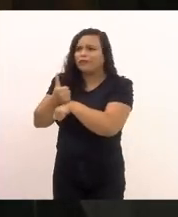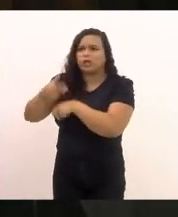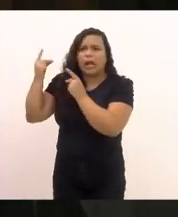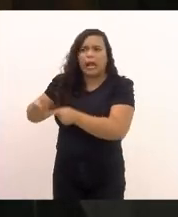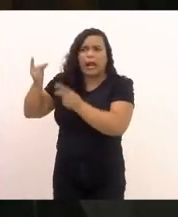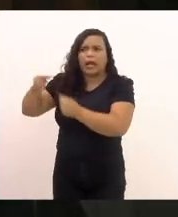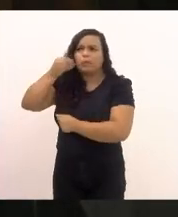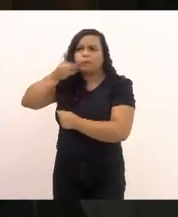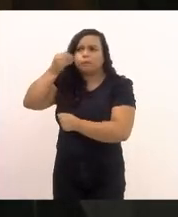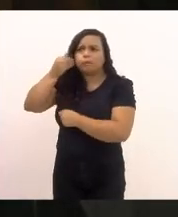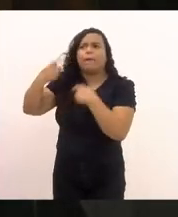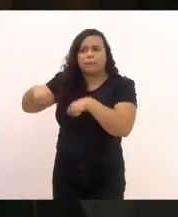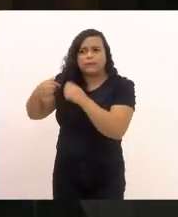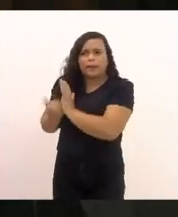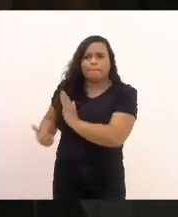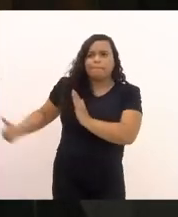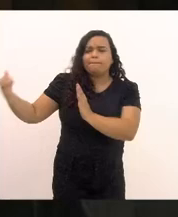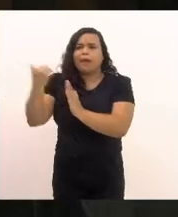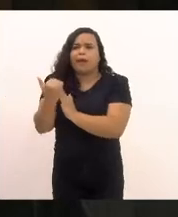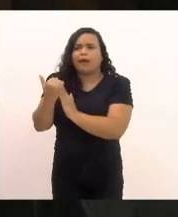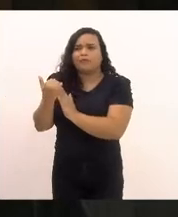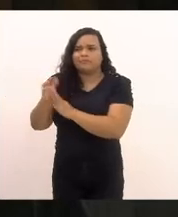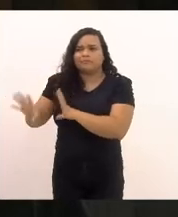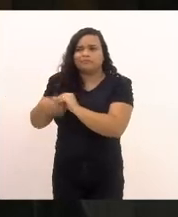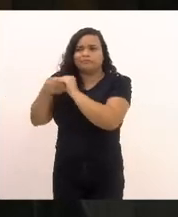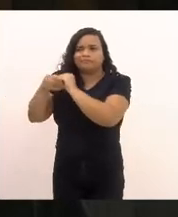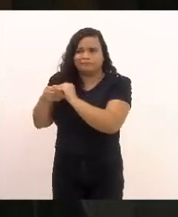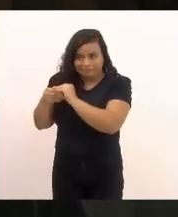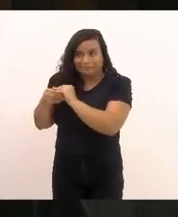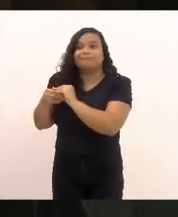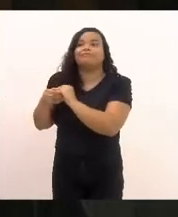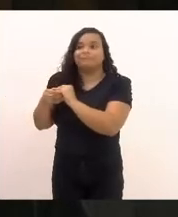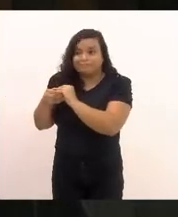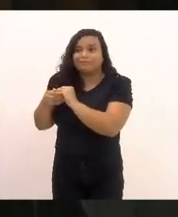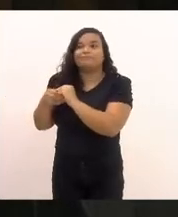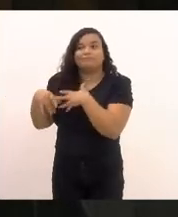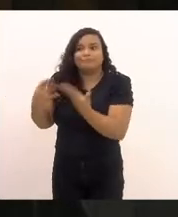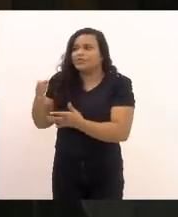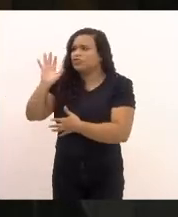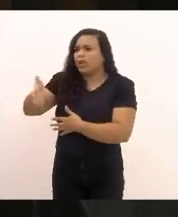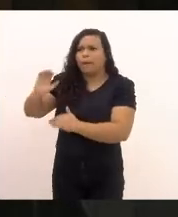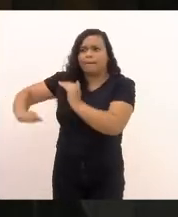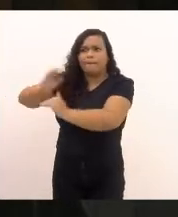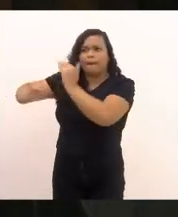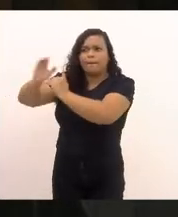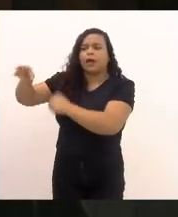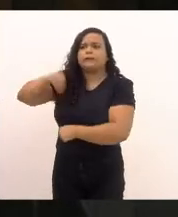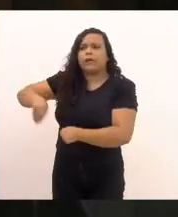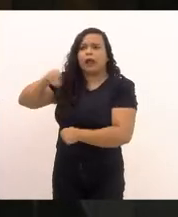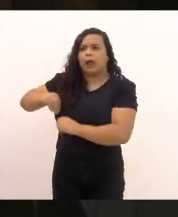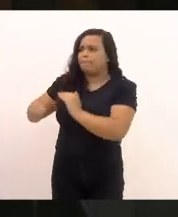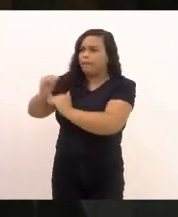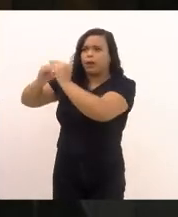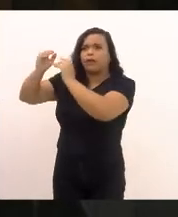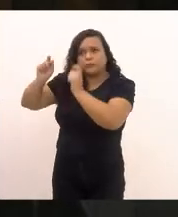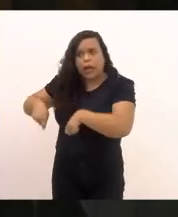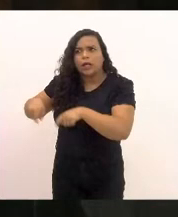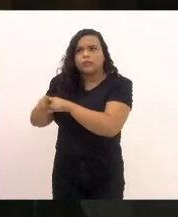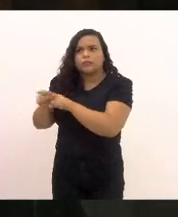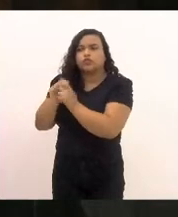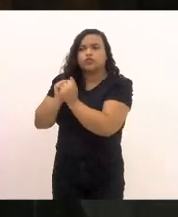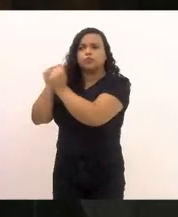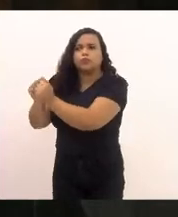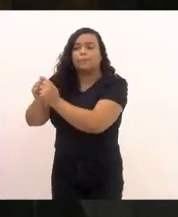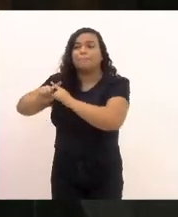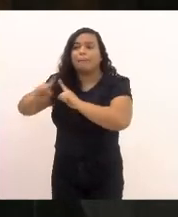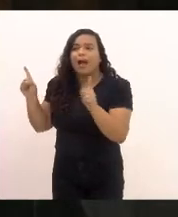tem que ganhar mais do que o piso do magistério. Ele já progrediu, tem que ganhar salários mais altos. Mas,